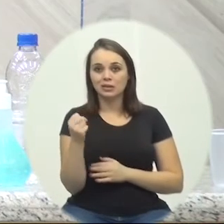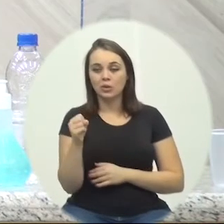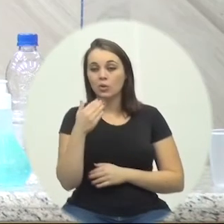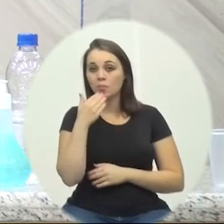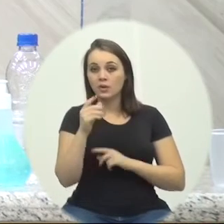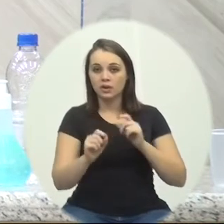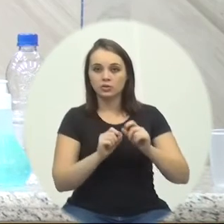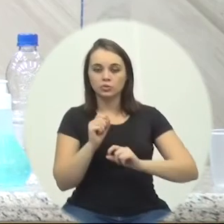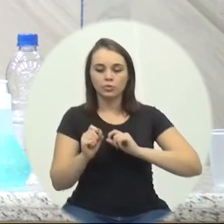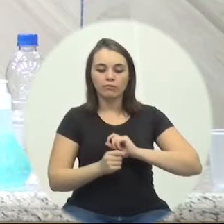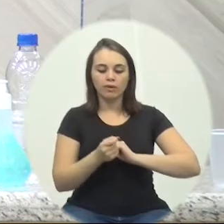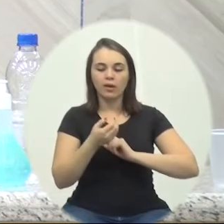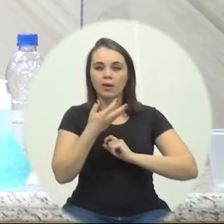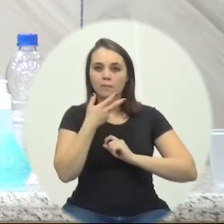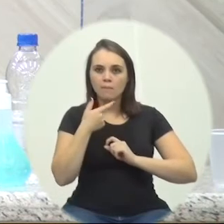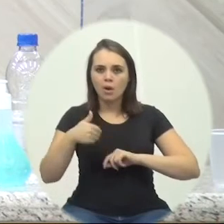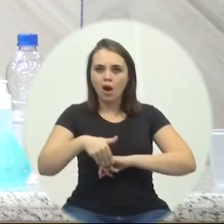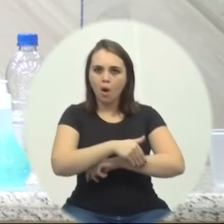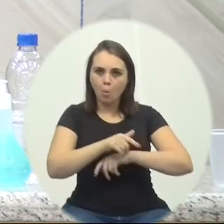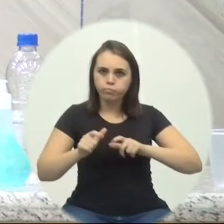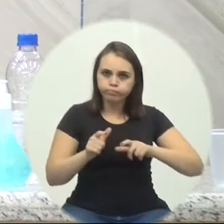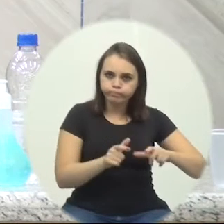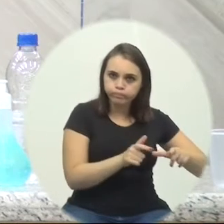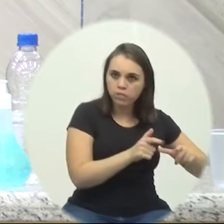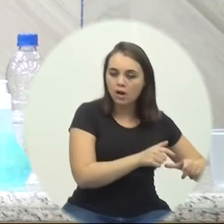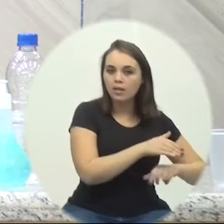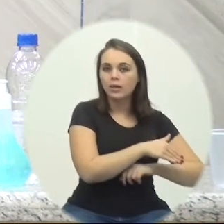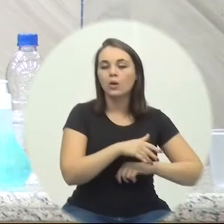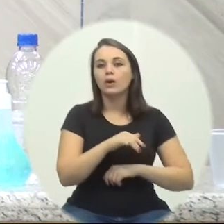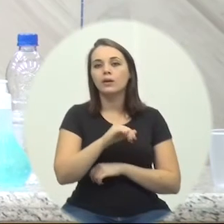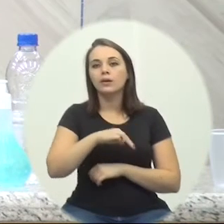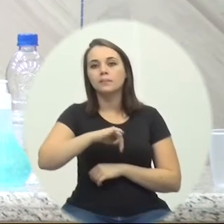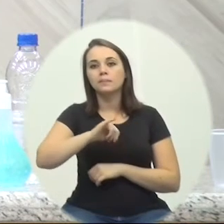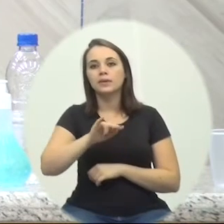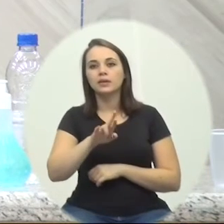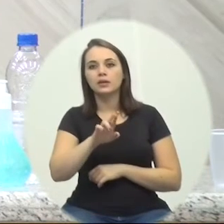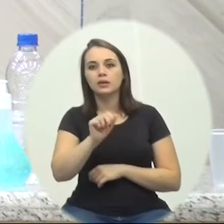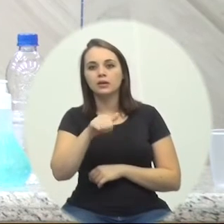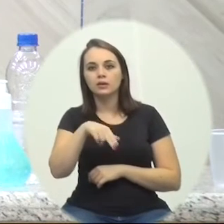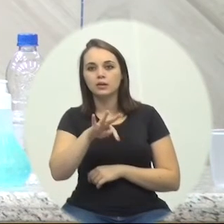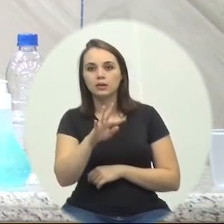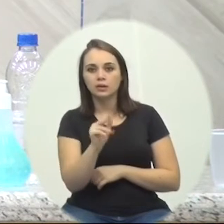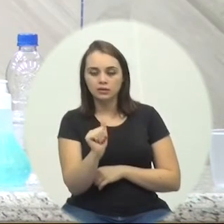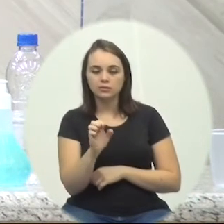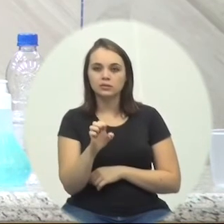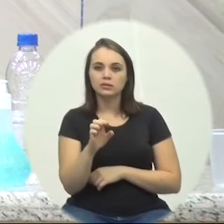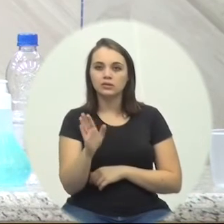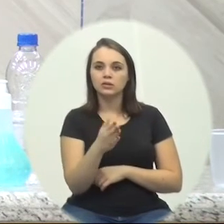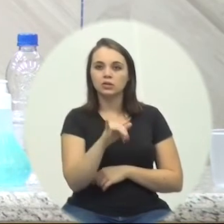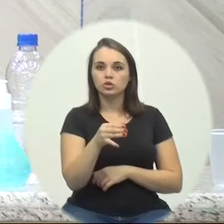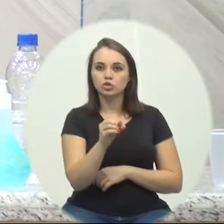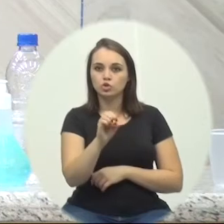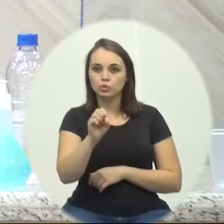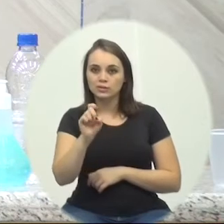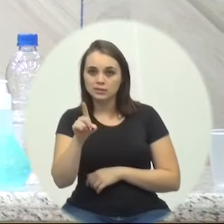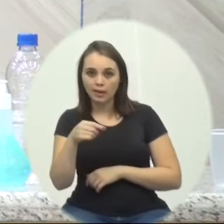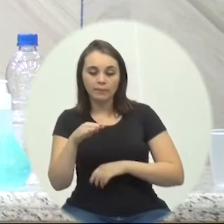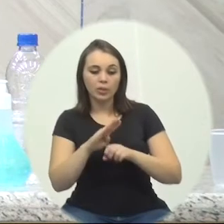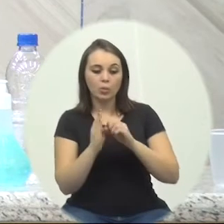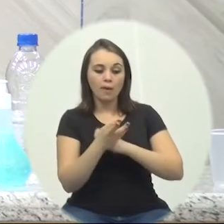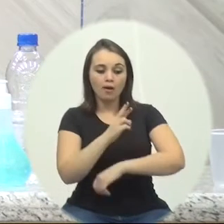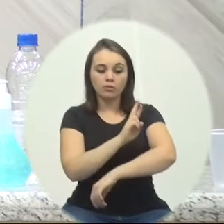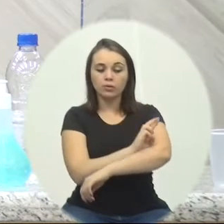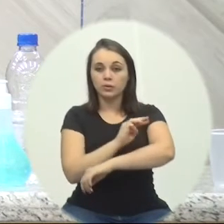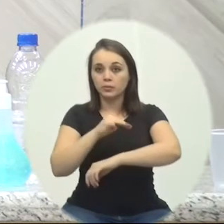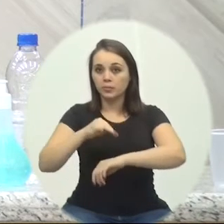Reparos na pavimentação com lajotas da rua Imigrante José Colombo, de frente ao número 825, distrito de Rio Maina.